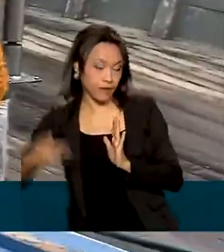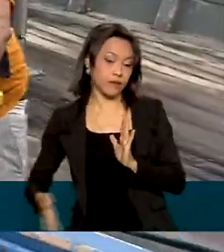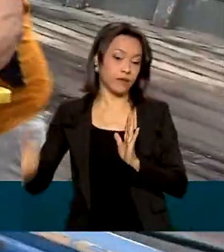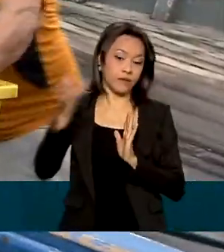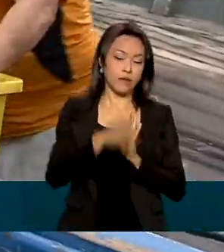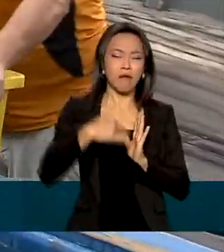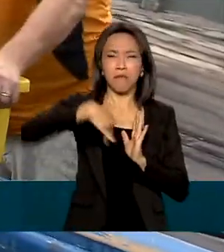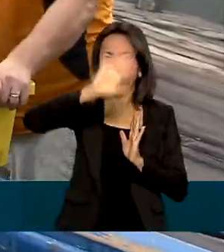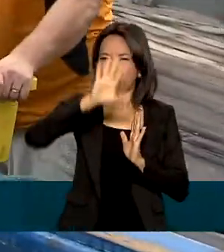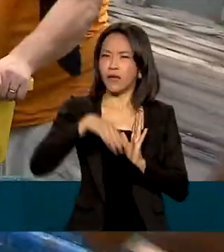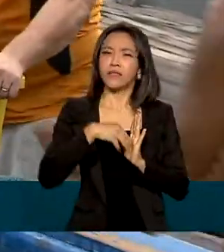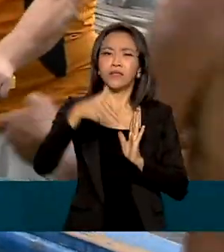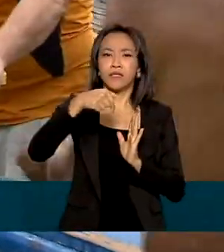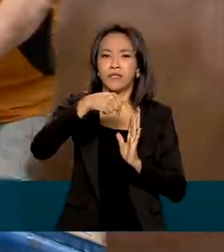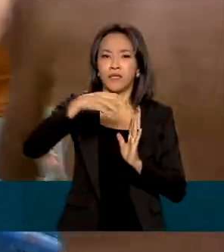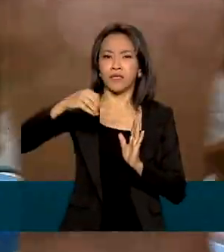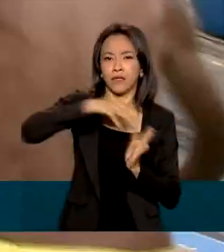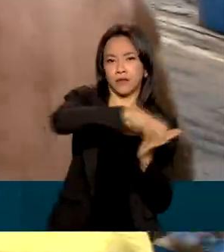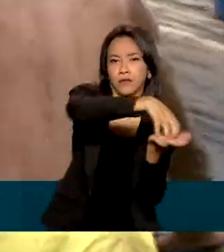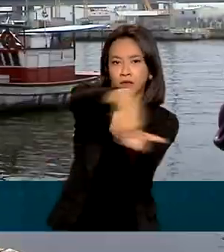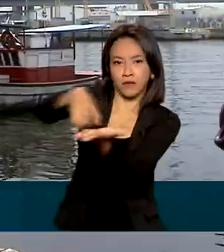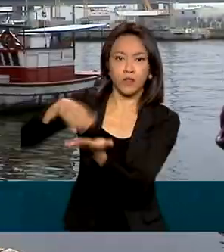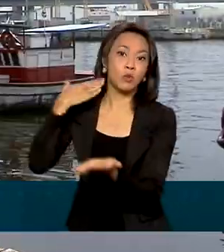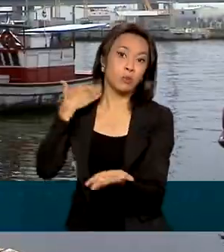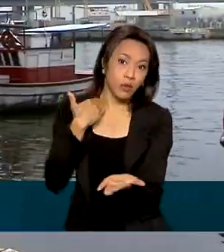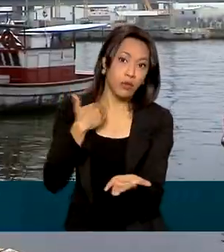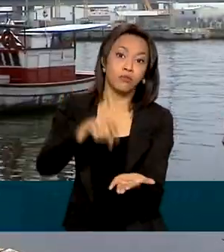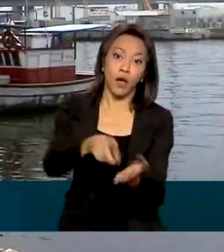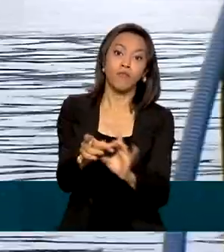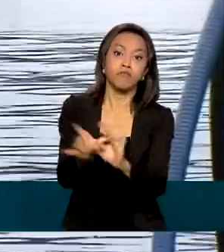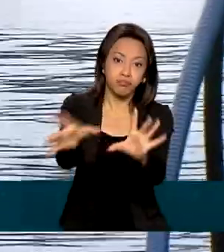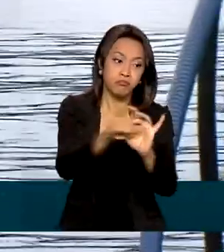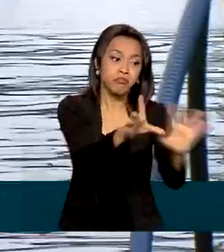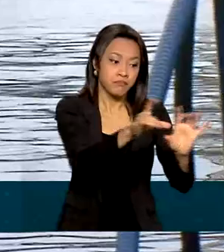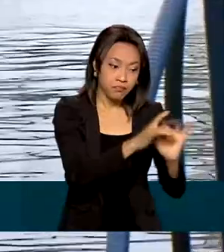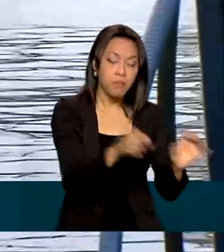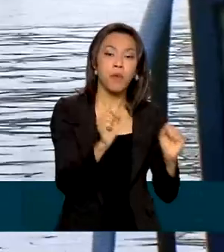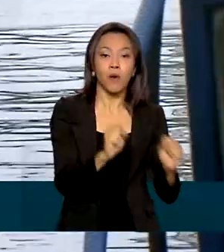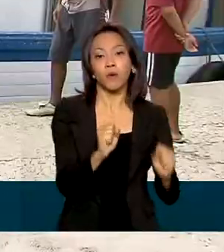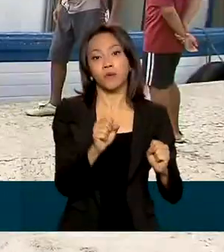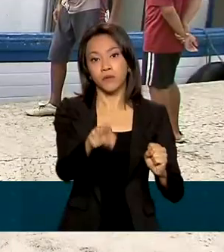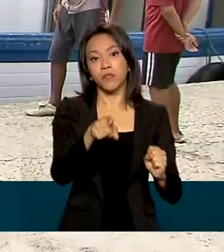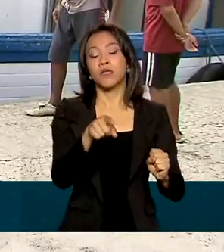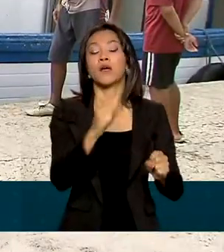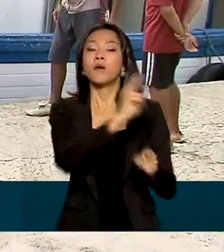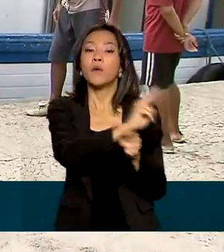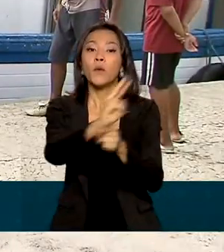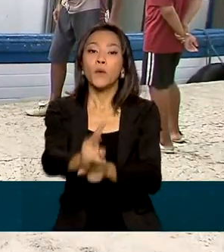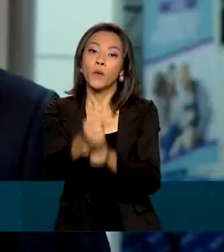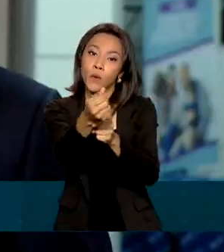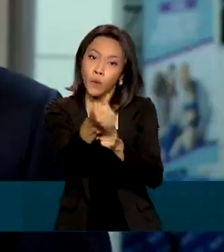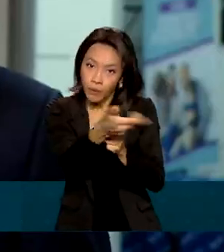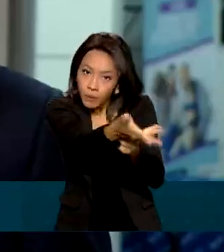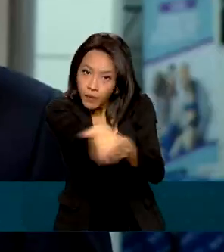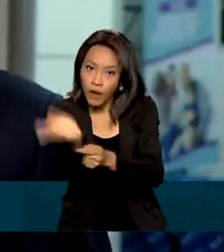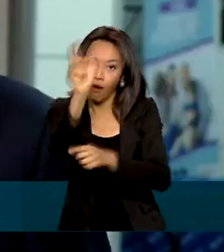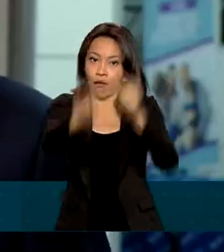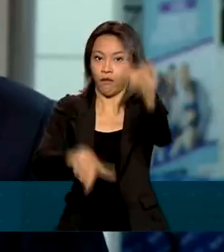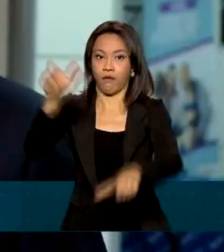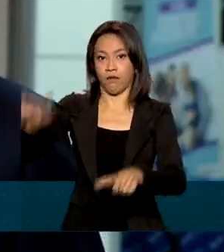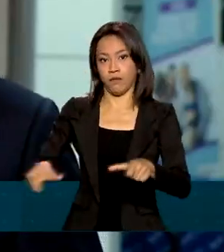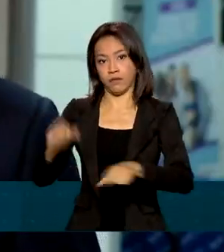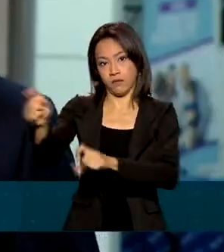1.700 agências do Banco em todo o país estão habilitadas a atuarem com Crédito Rural o